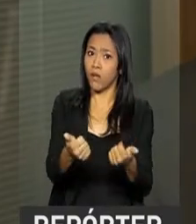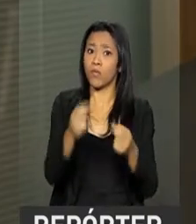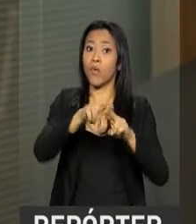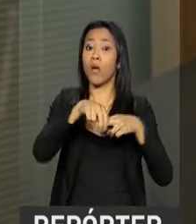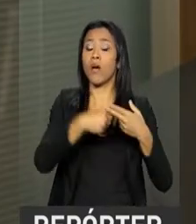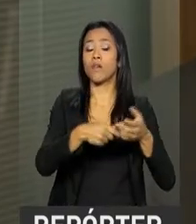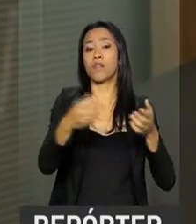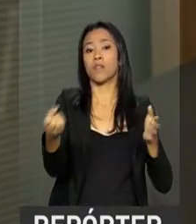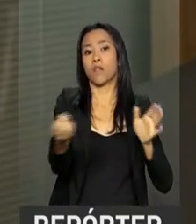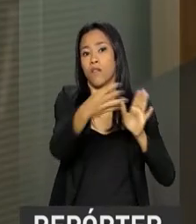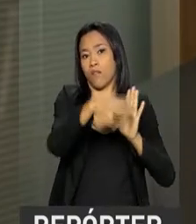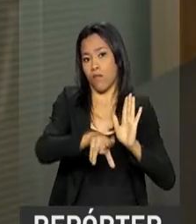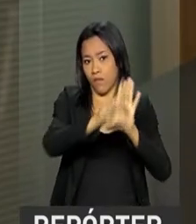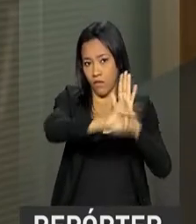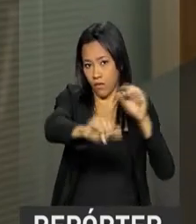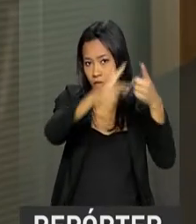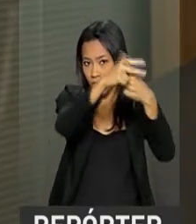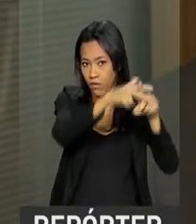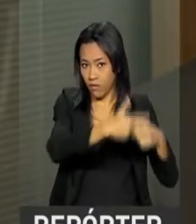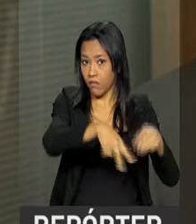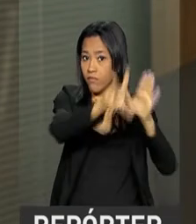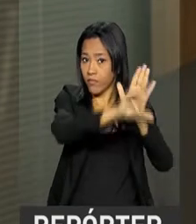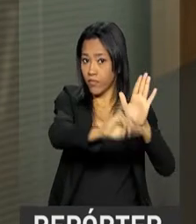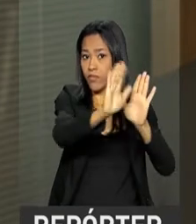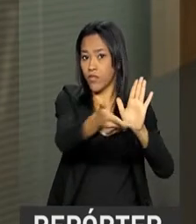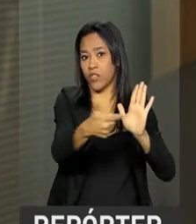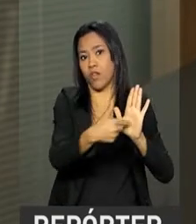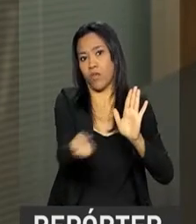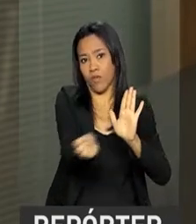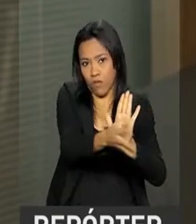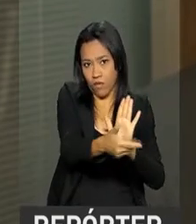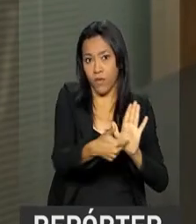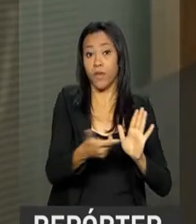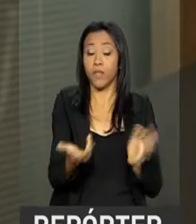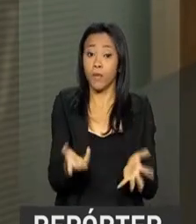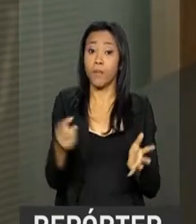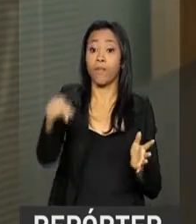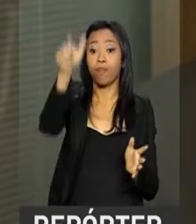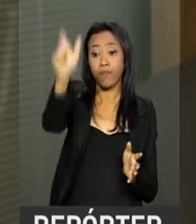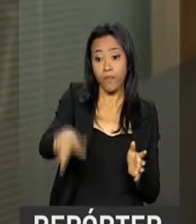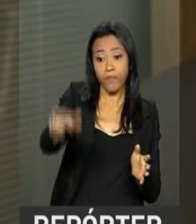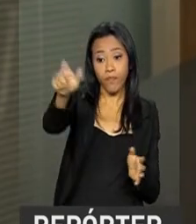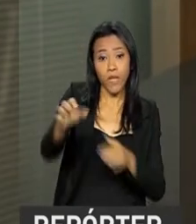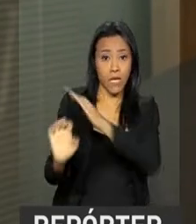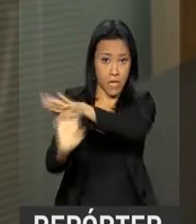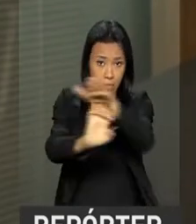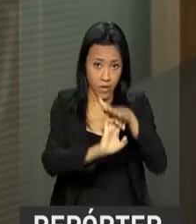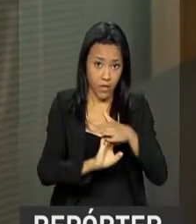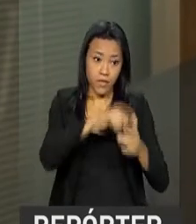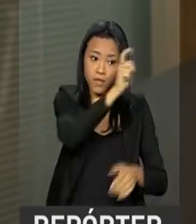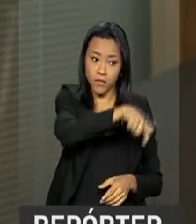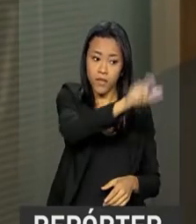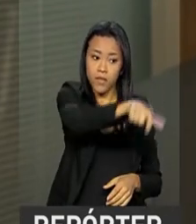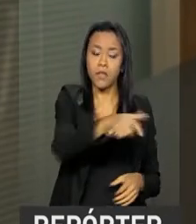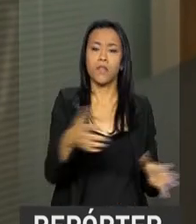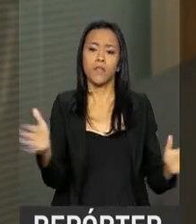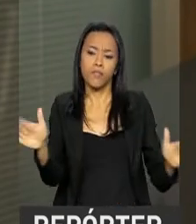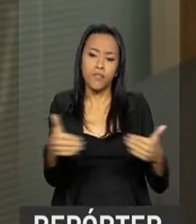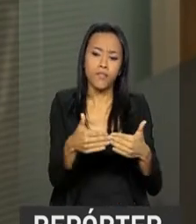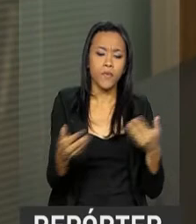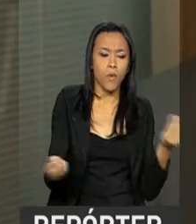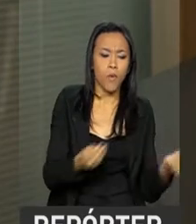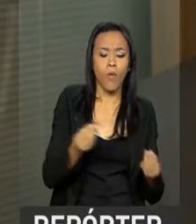reforma. Então, com certeza, as partes poderão ter, né, trabalhadores e empresas poderão ter muitas opções,